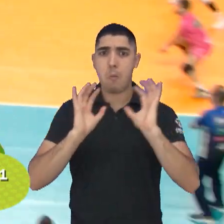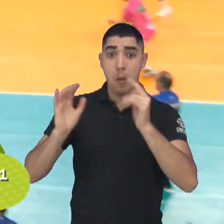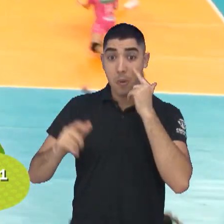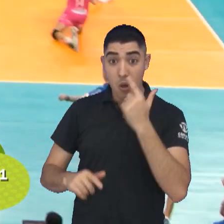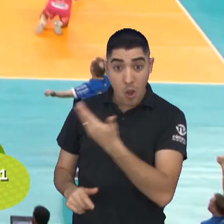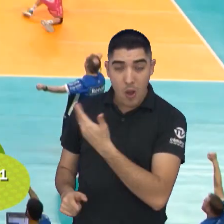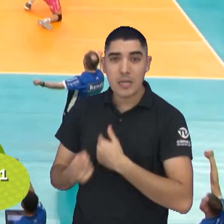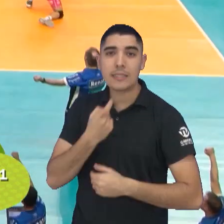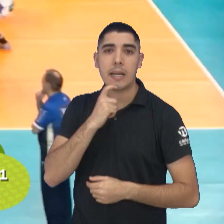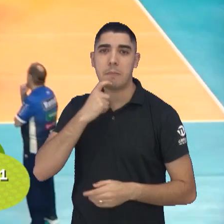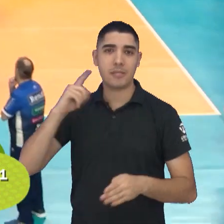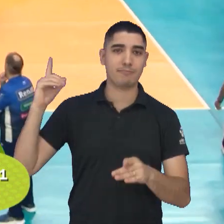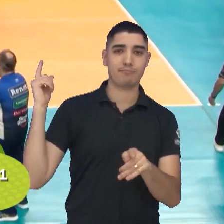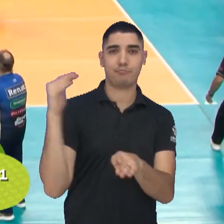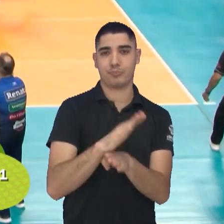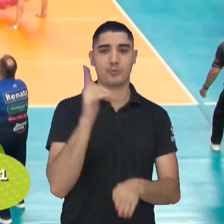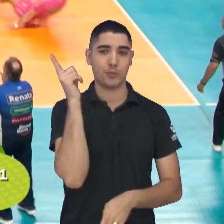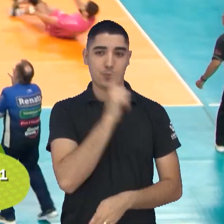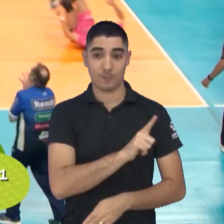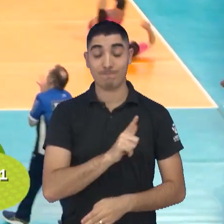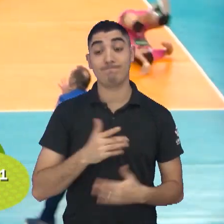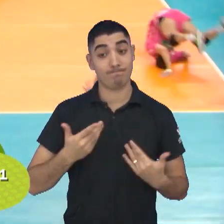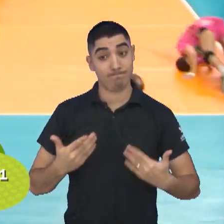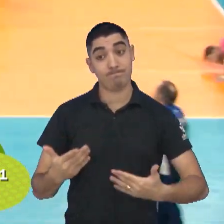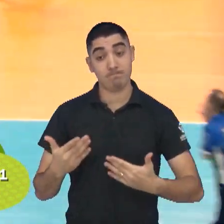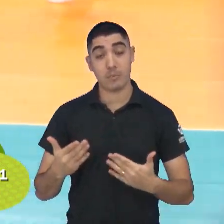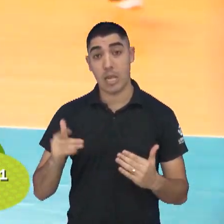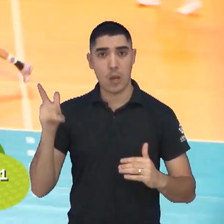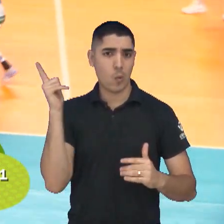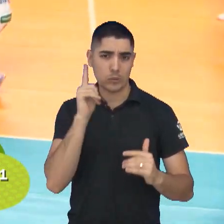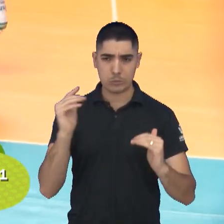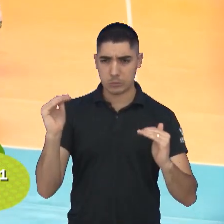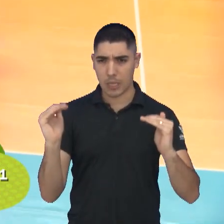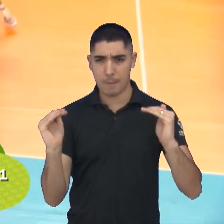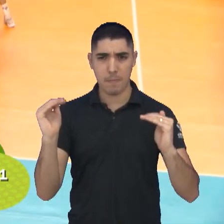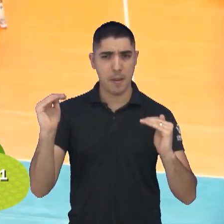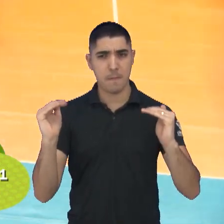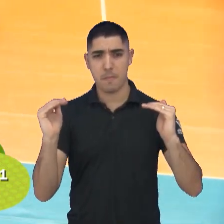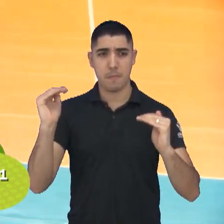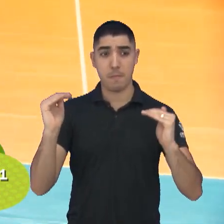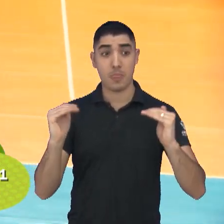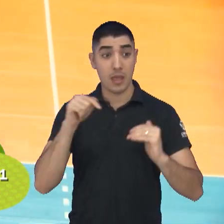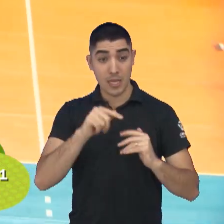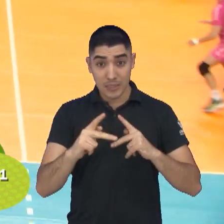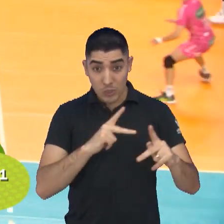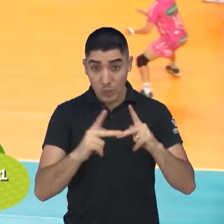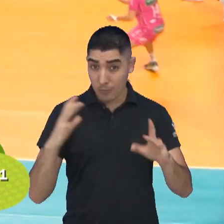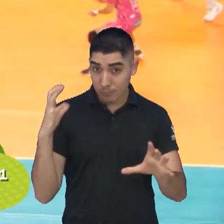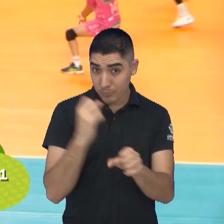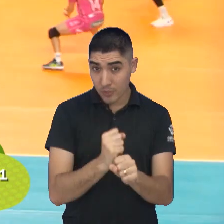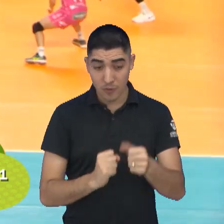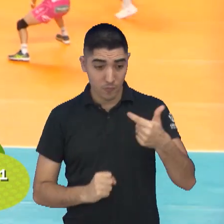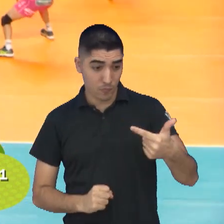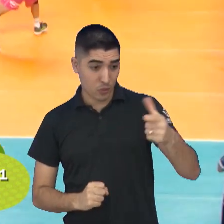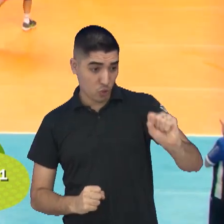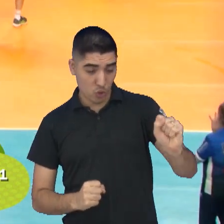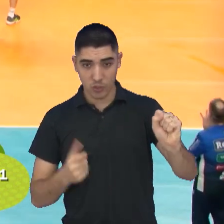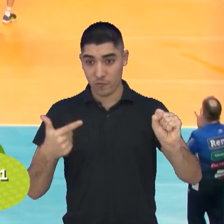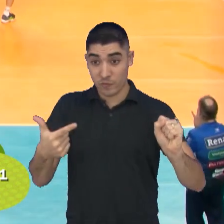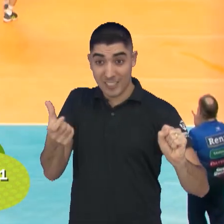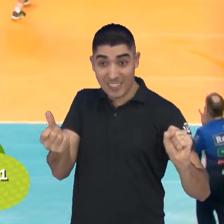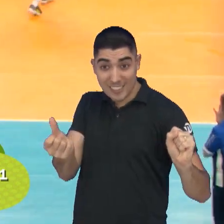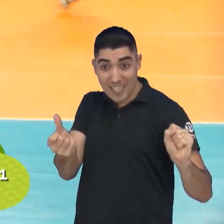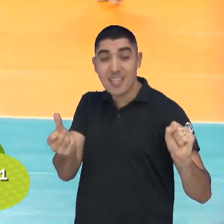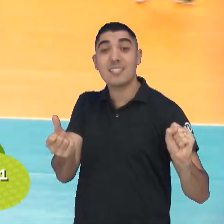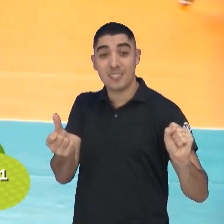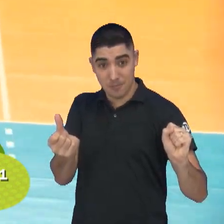ponto do Campinas. A alternância de pontos foi até o final, com São José fechando em 28-26, em quase